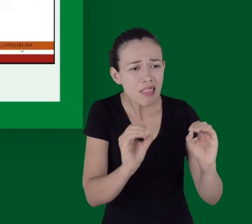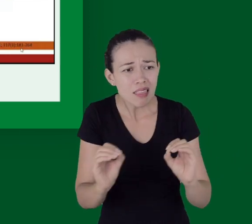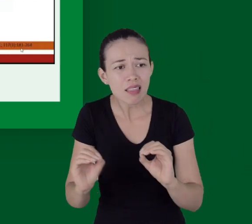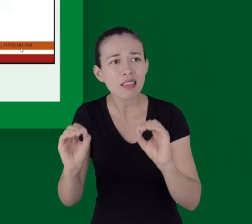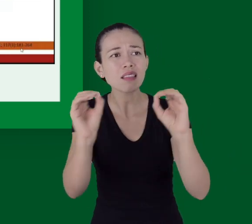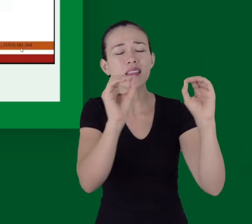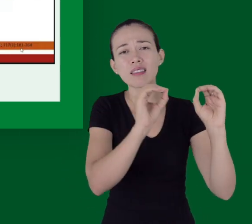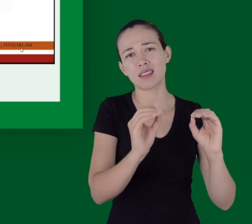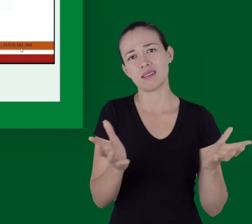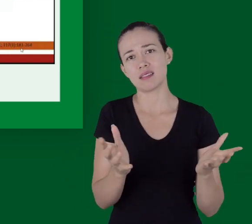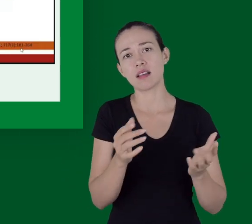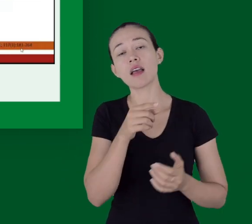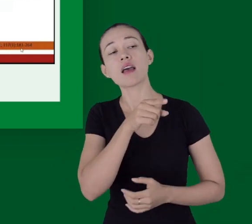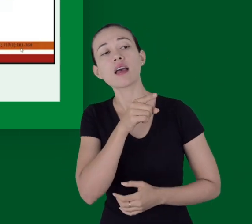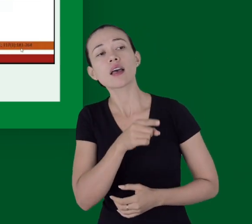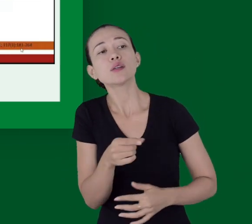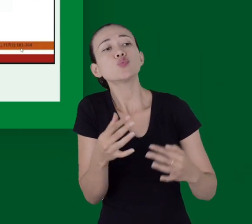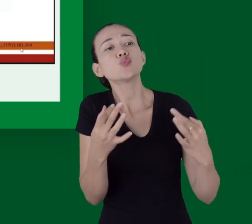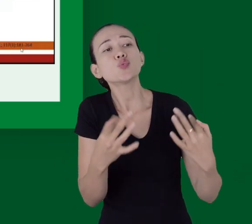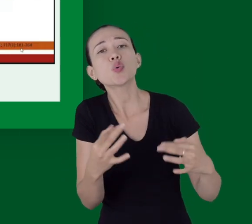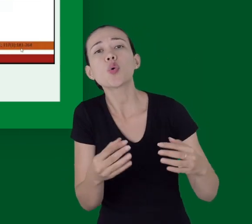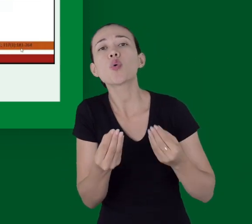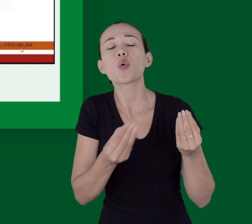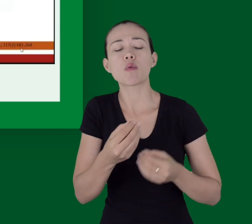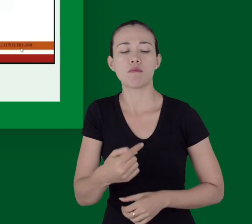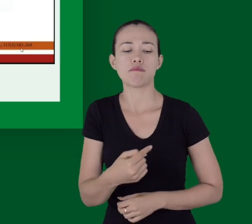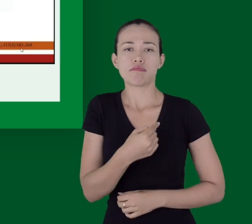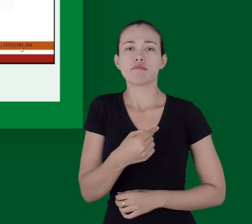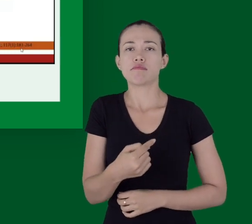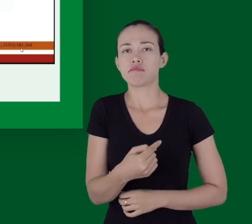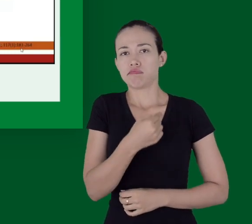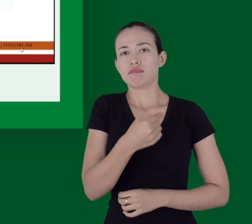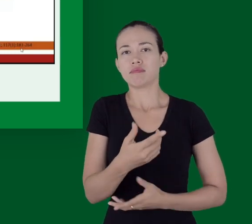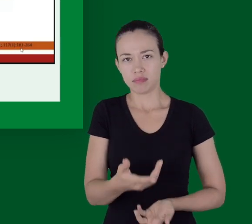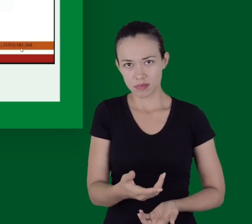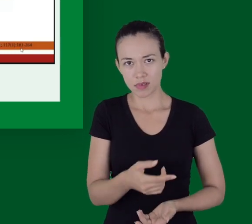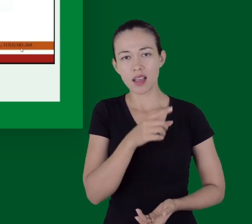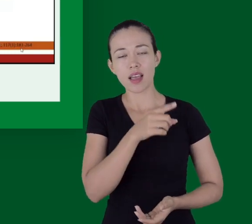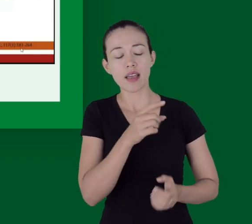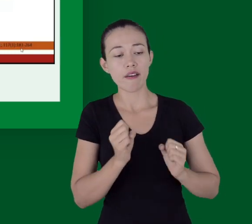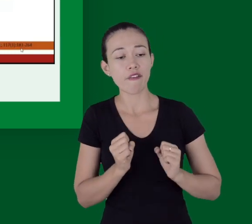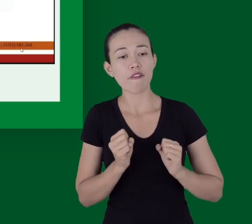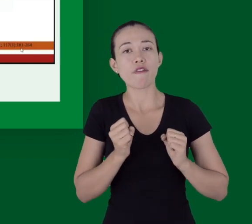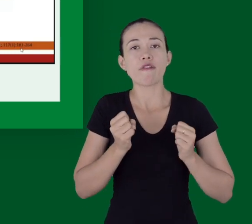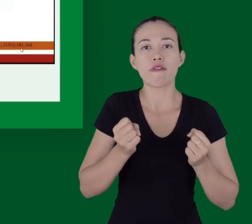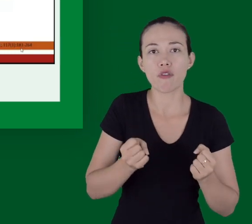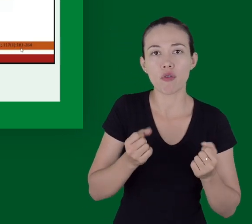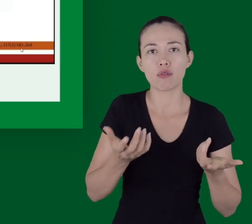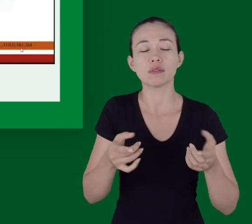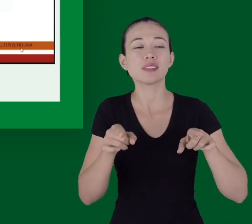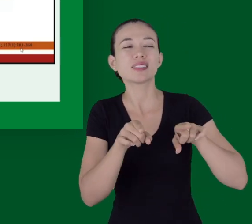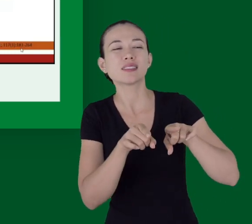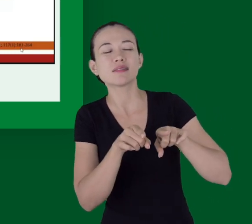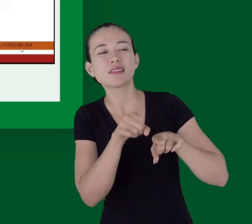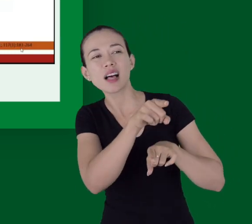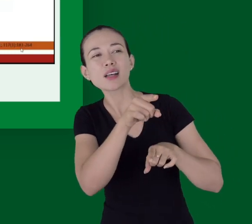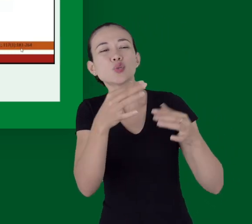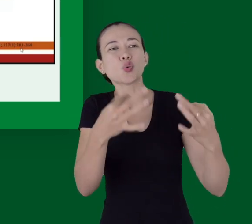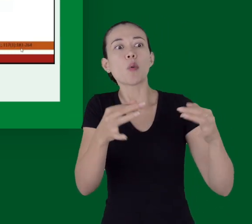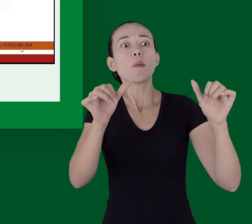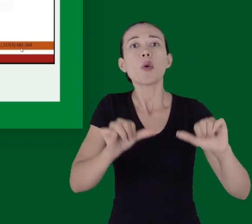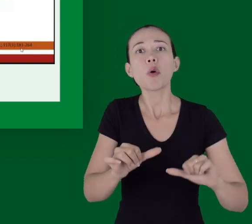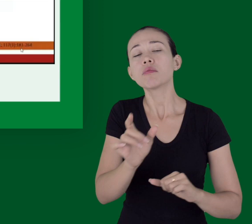né? E aquela definitivamente não anginosa, que é aquela que não tem nenhuma dessas características, né? Não tem, é uma dor